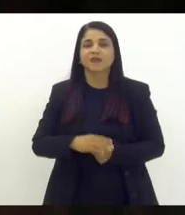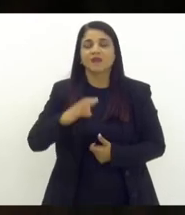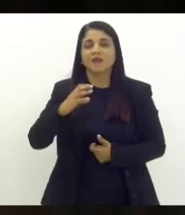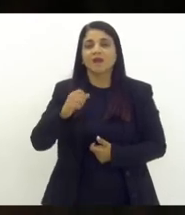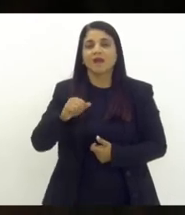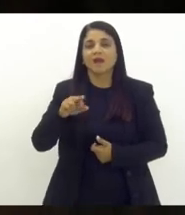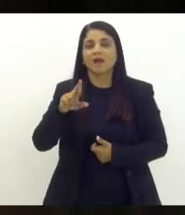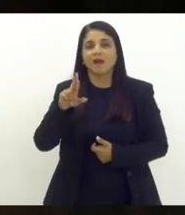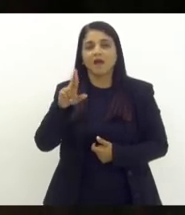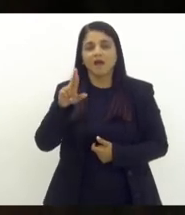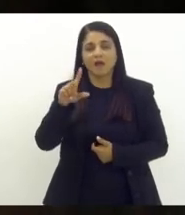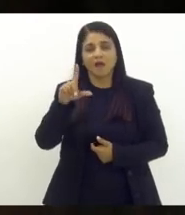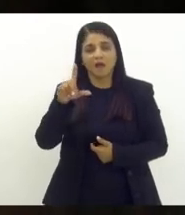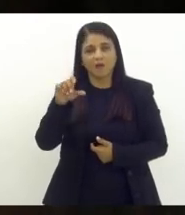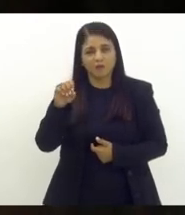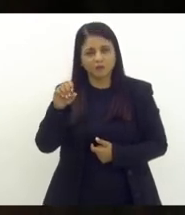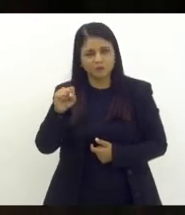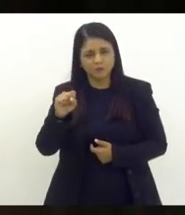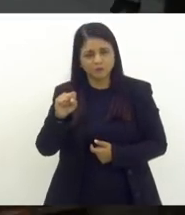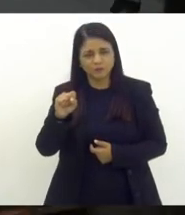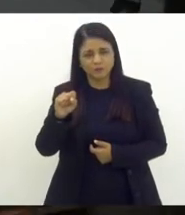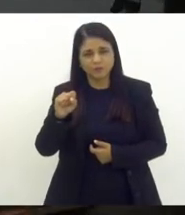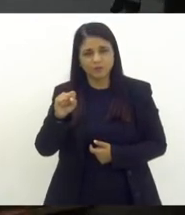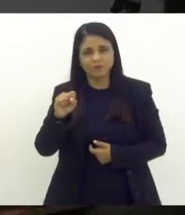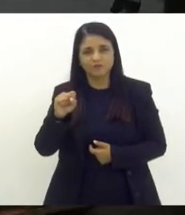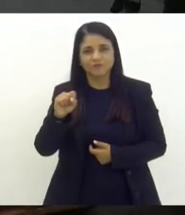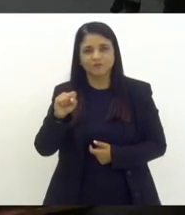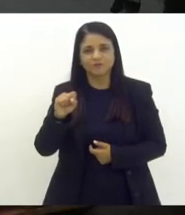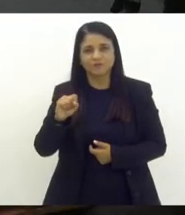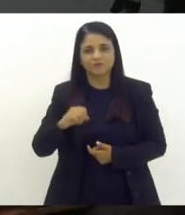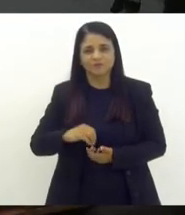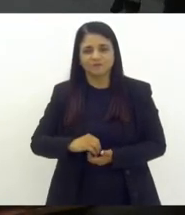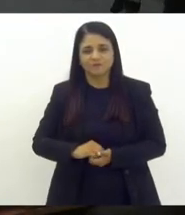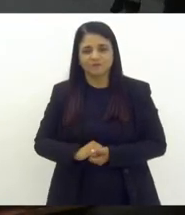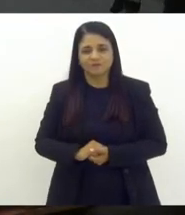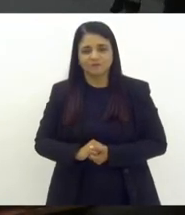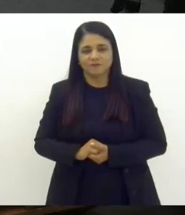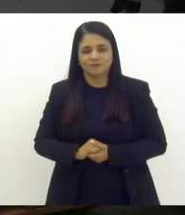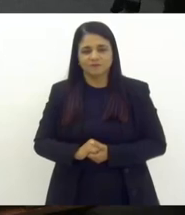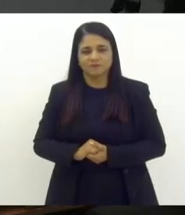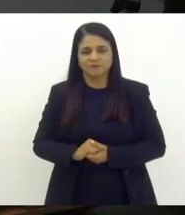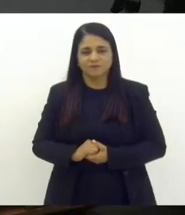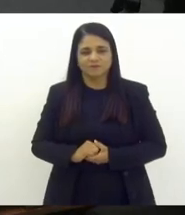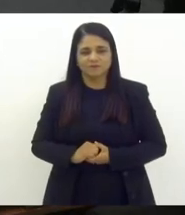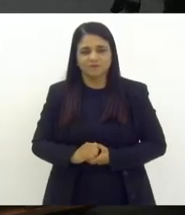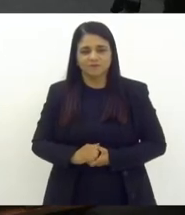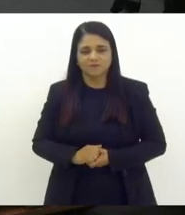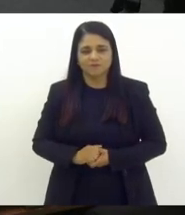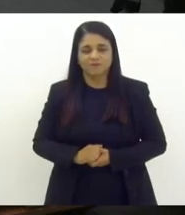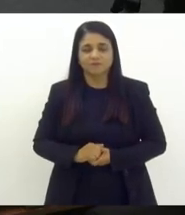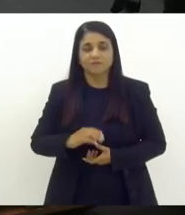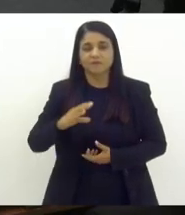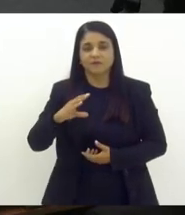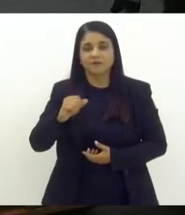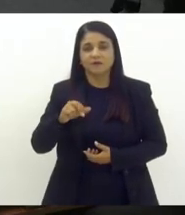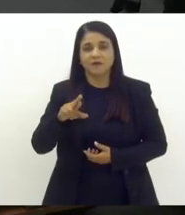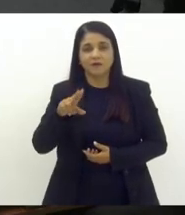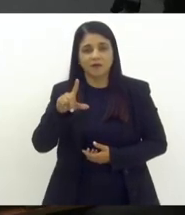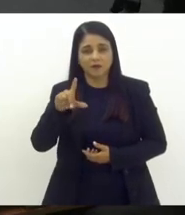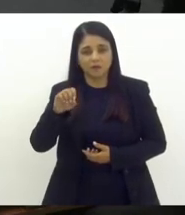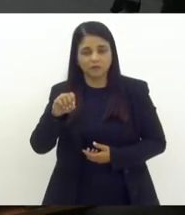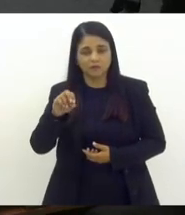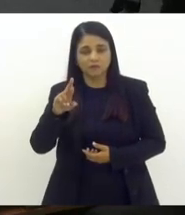eh aqui é R ah Carlos reto